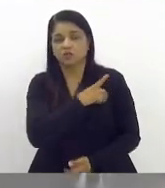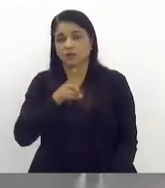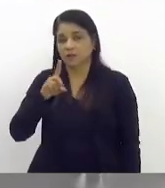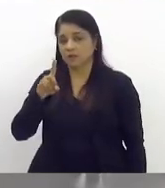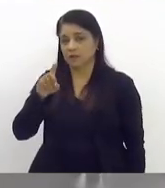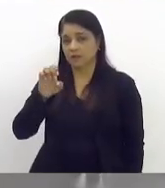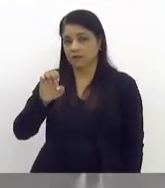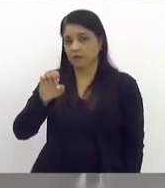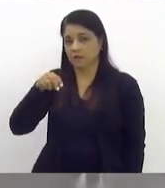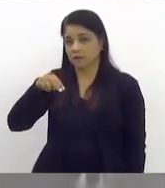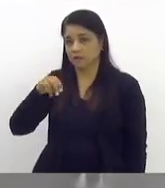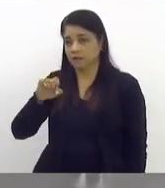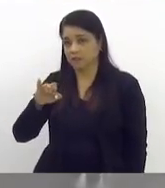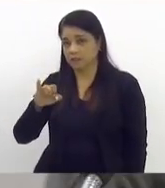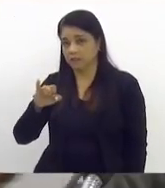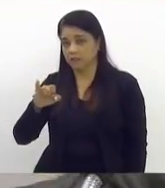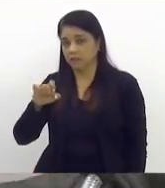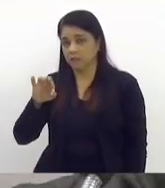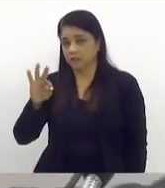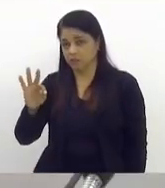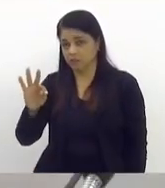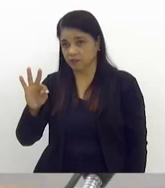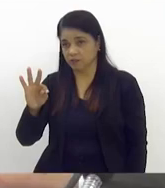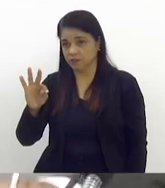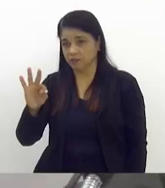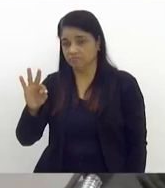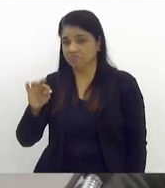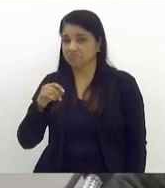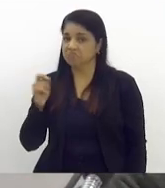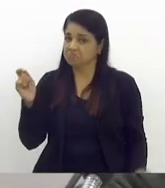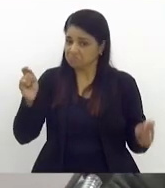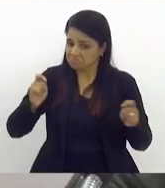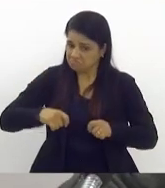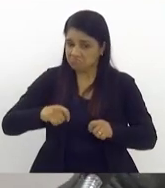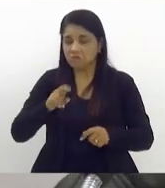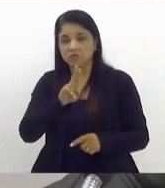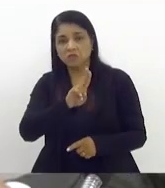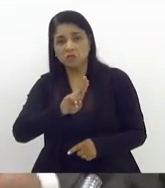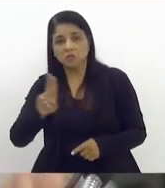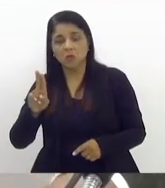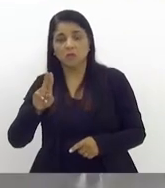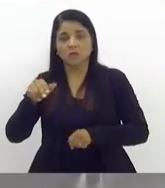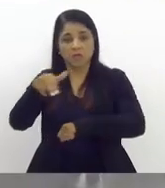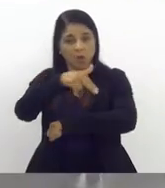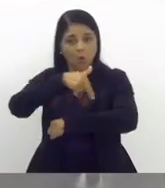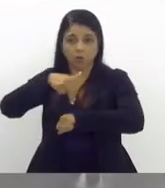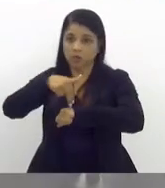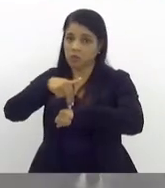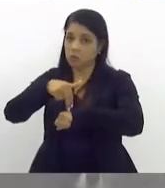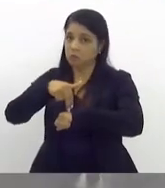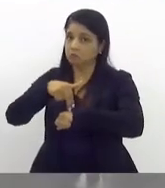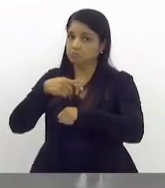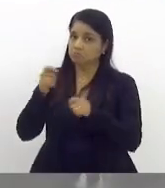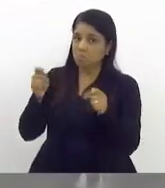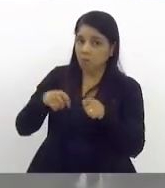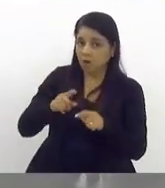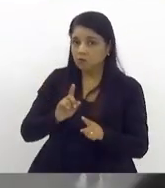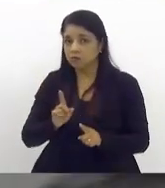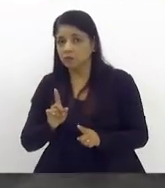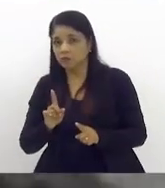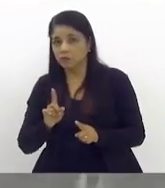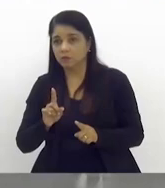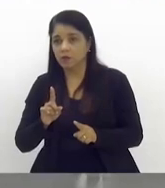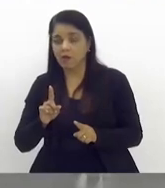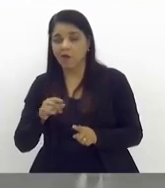tenho dúvidas aí sobre a nossa capacidade deveria. De nomear bens da União. Né? Exatamente, não deveria. Imagina, o município faz